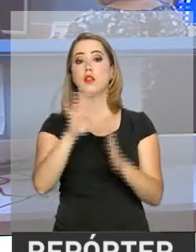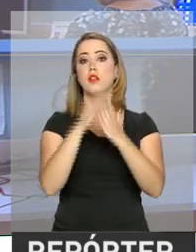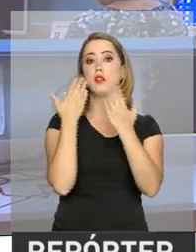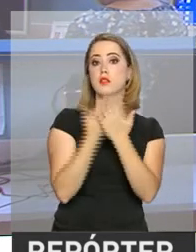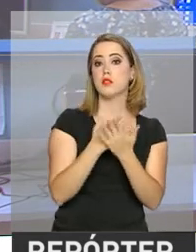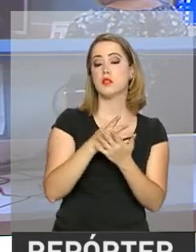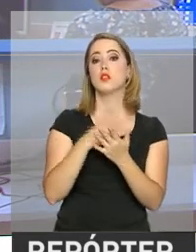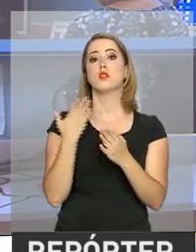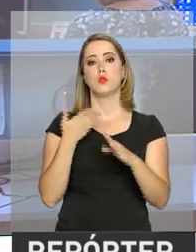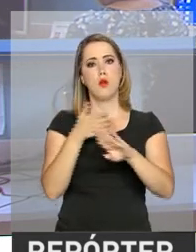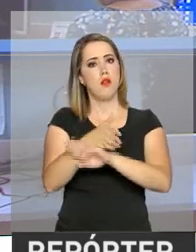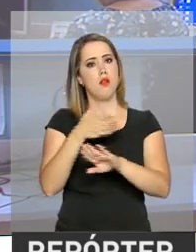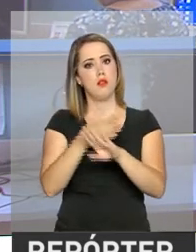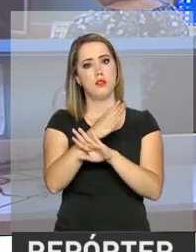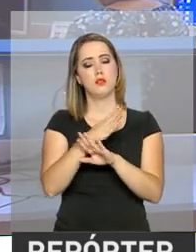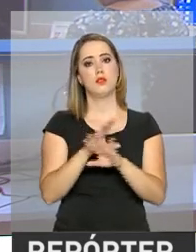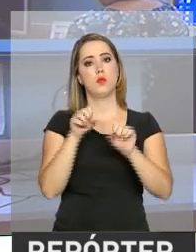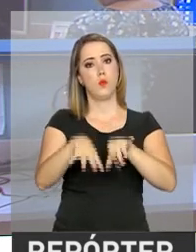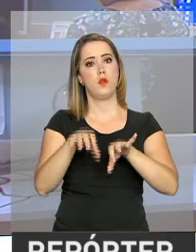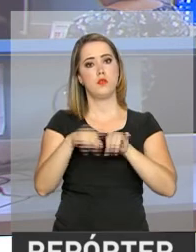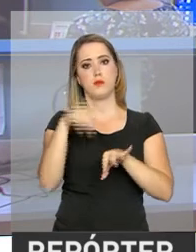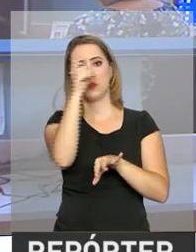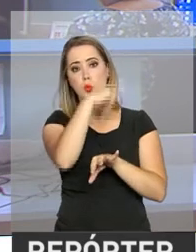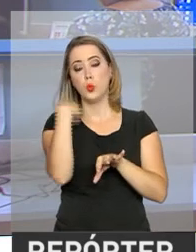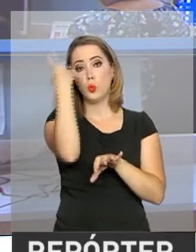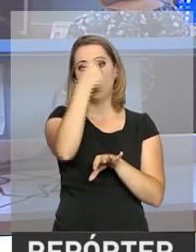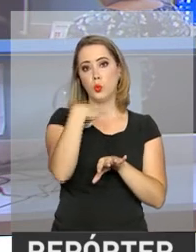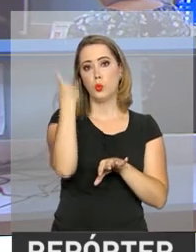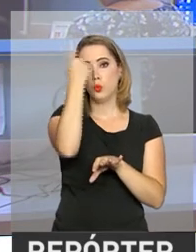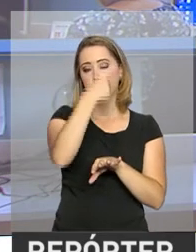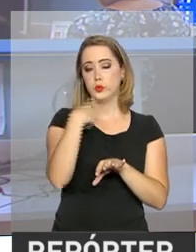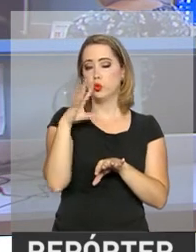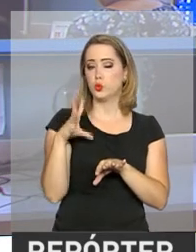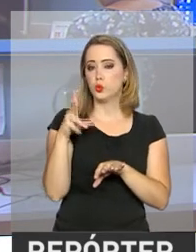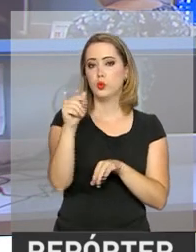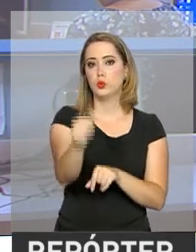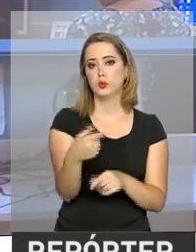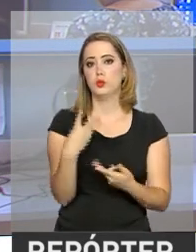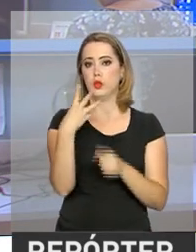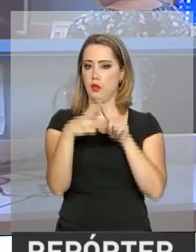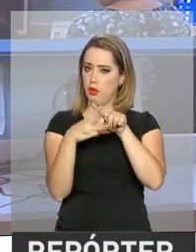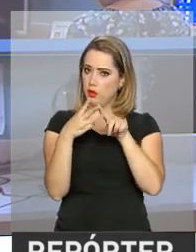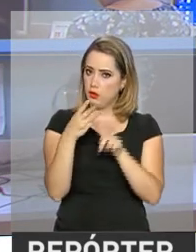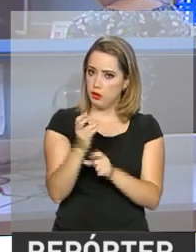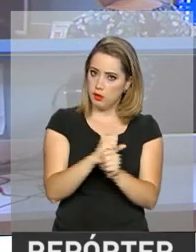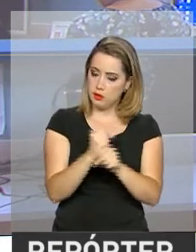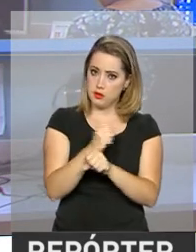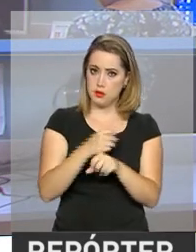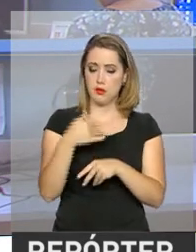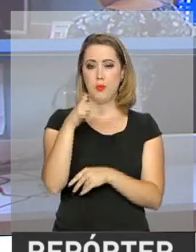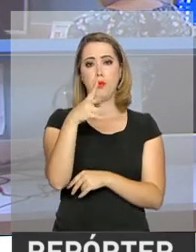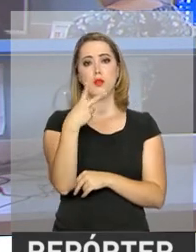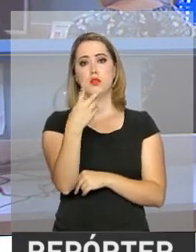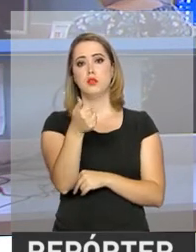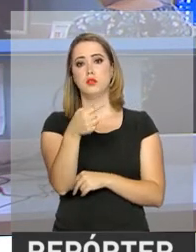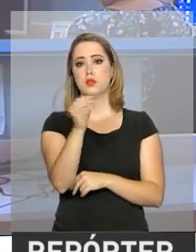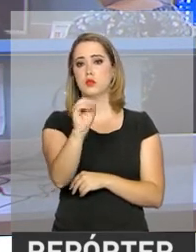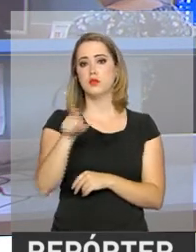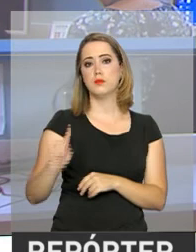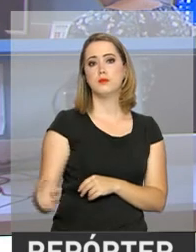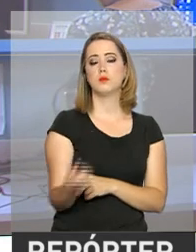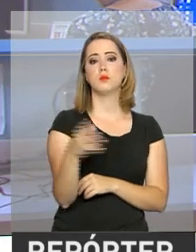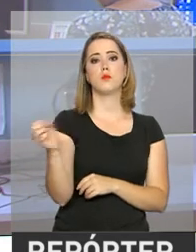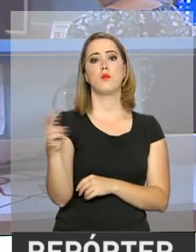aderiram ao programa de ensino integral. Com isso, nos próximos 3 anos, quase 270 mil novas